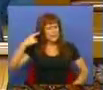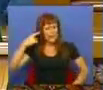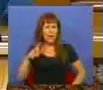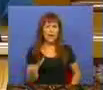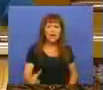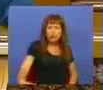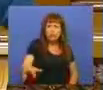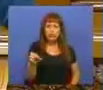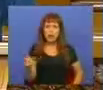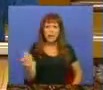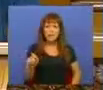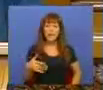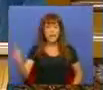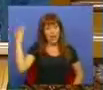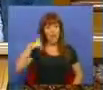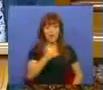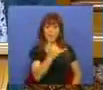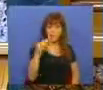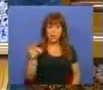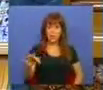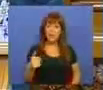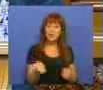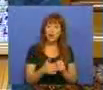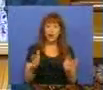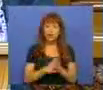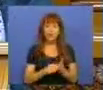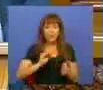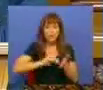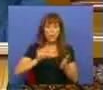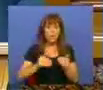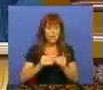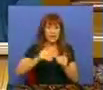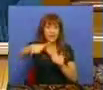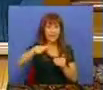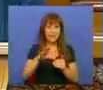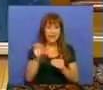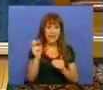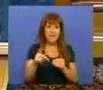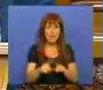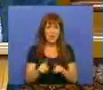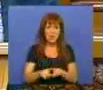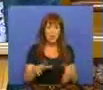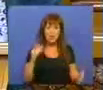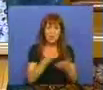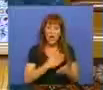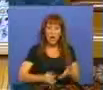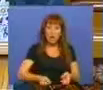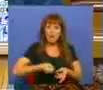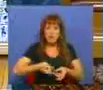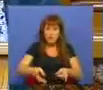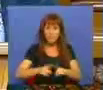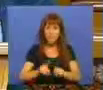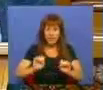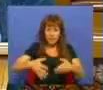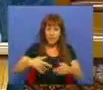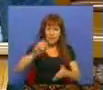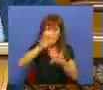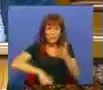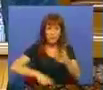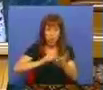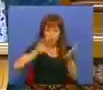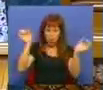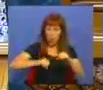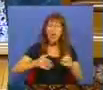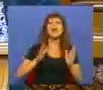fim de 18 meses, quando eram 24. E todos os contratos com mais de 10 anos, contados a partir da entrada em vigor do primeiro texto da